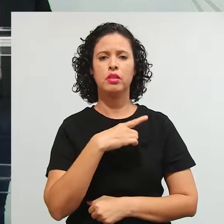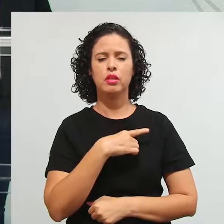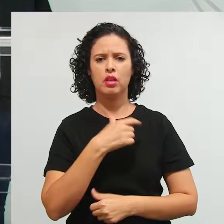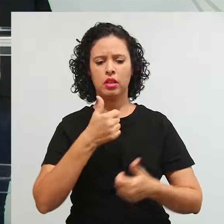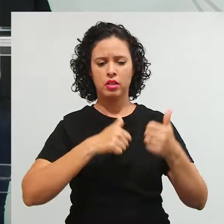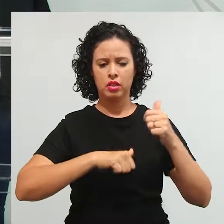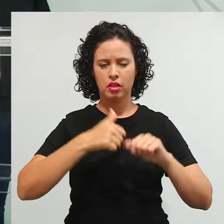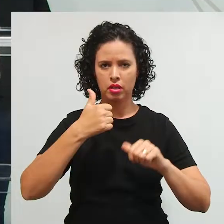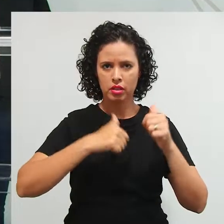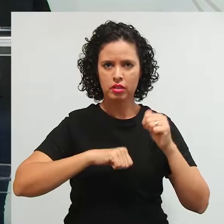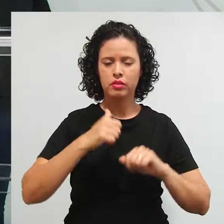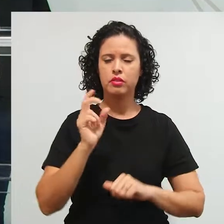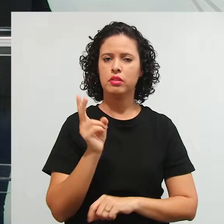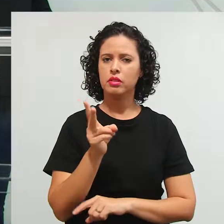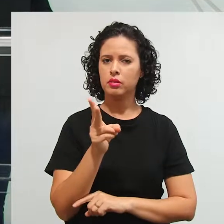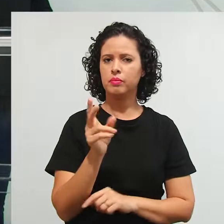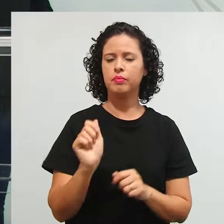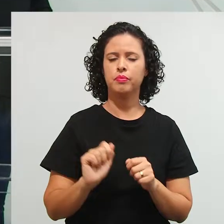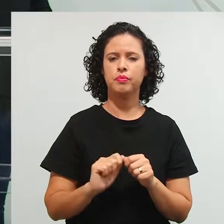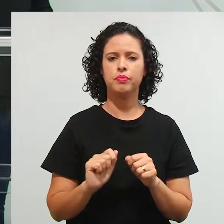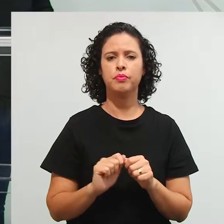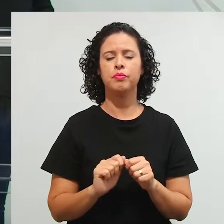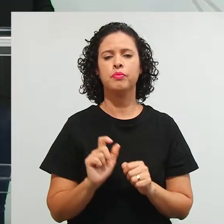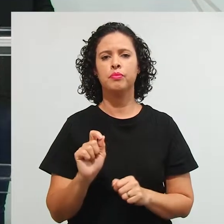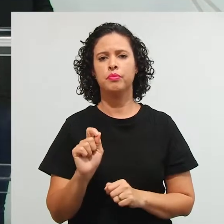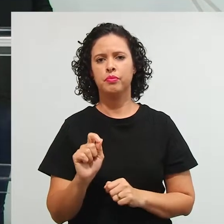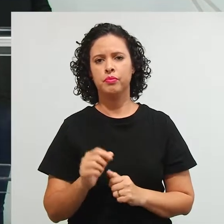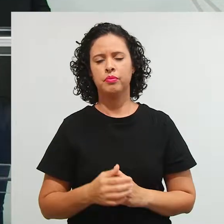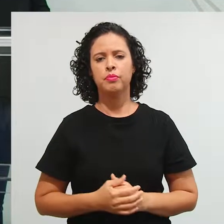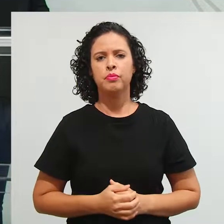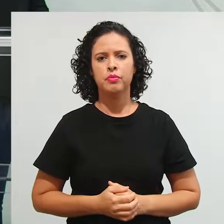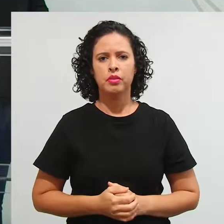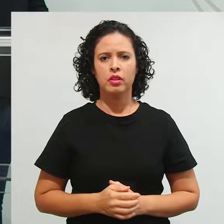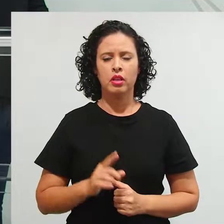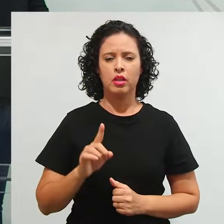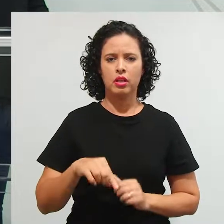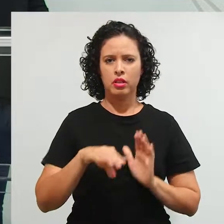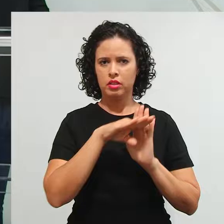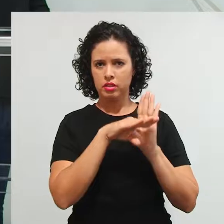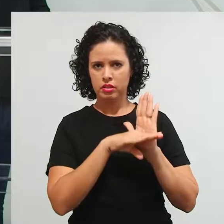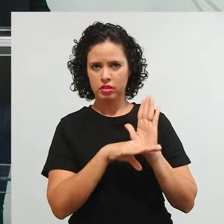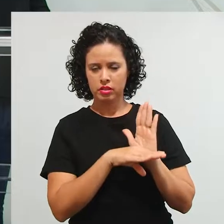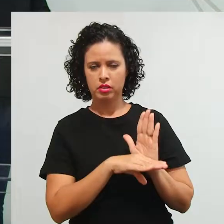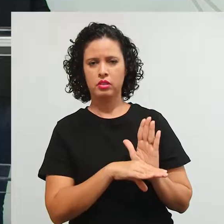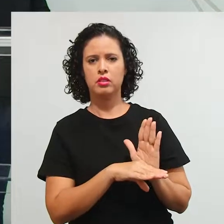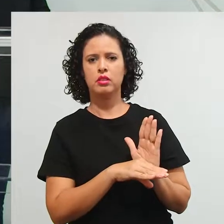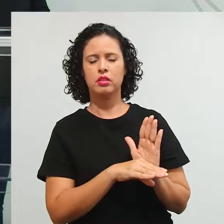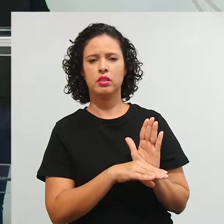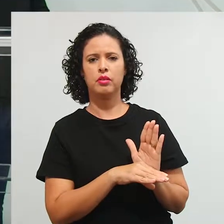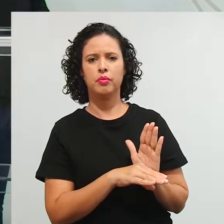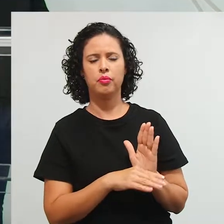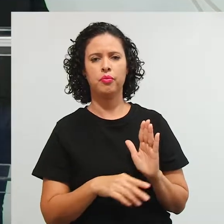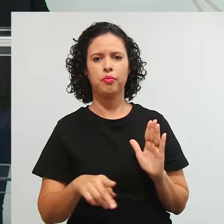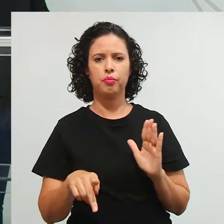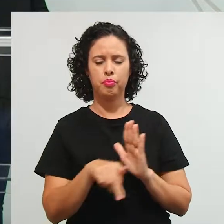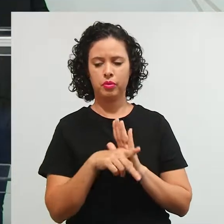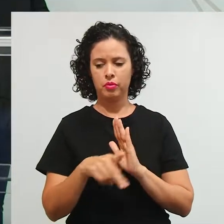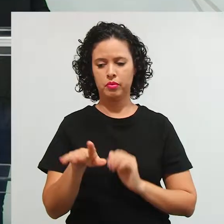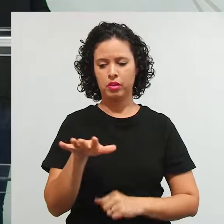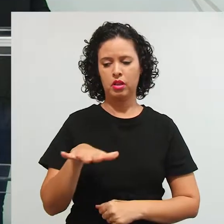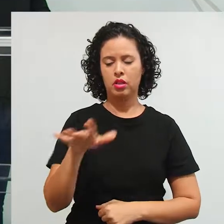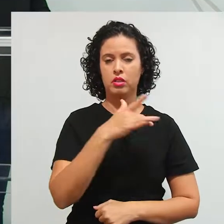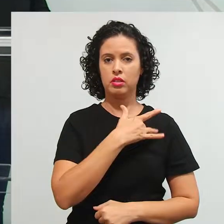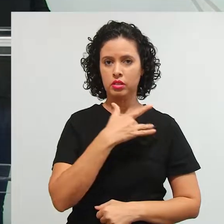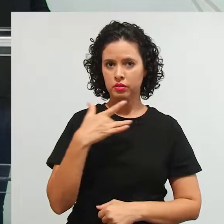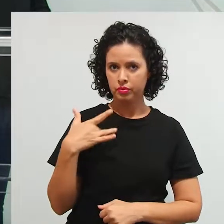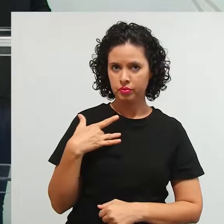as análises, eu sempre fazia isso muito com as receitas advindas da saúde e